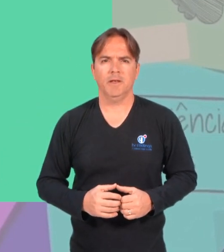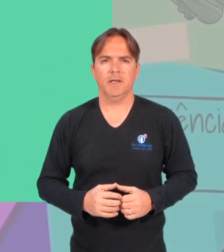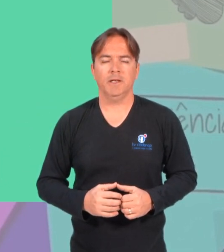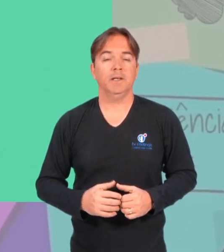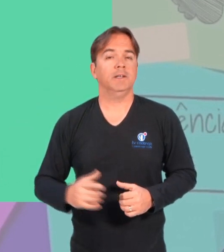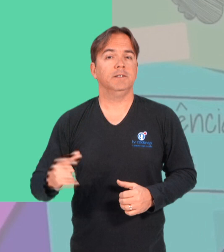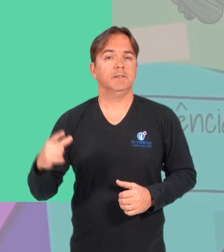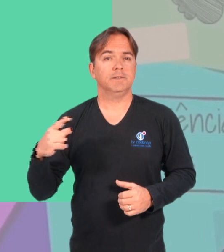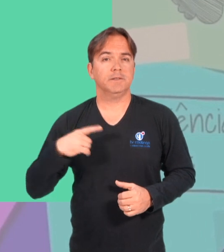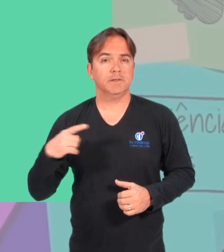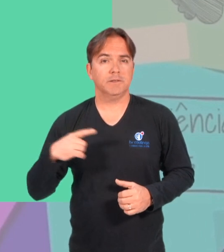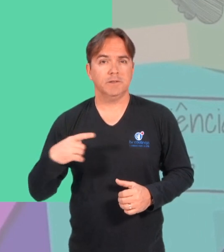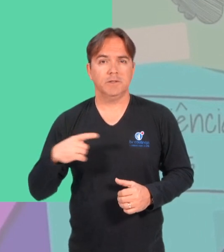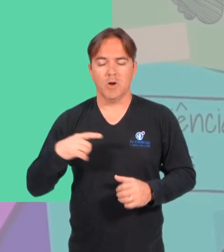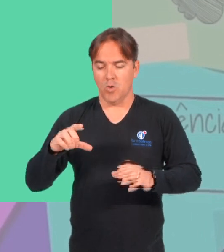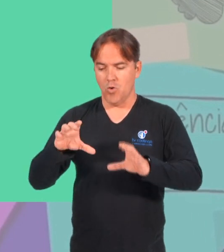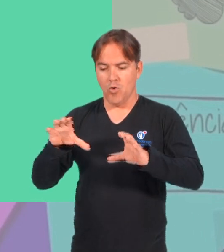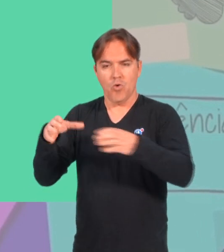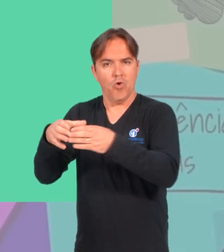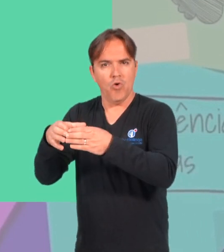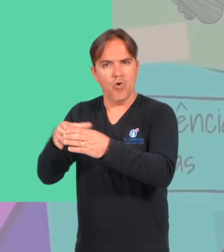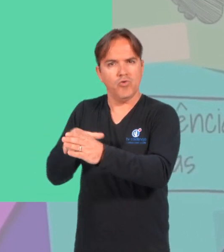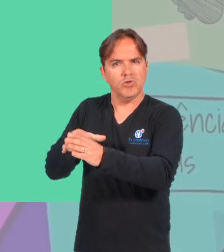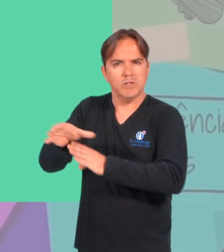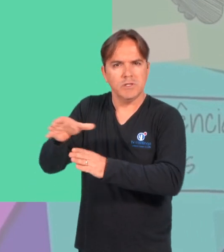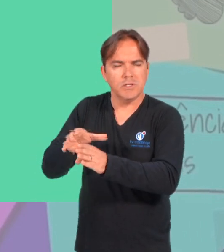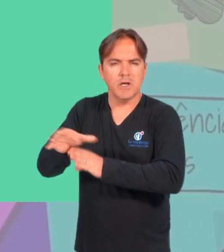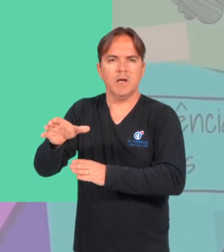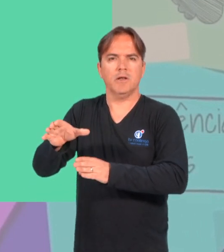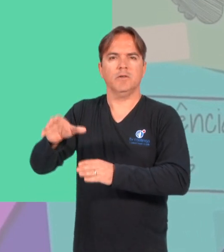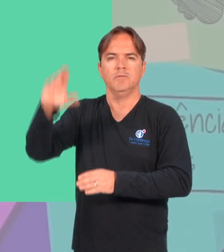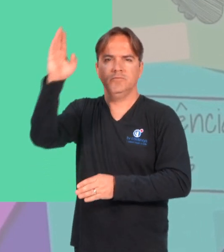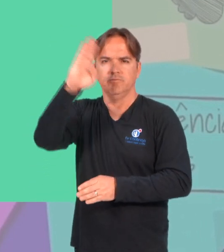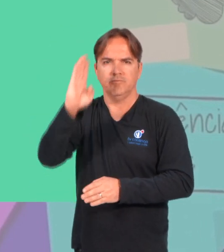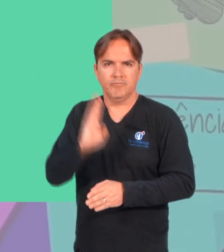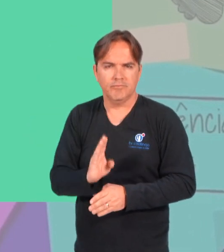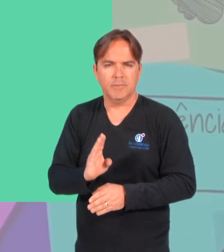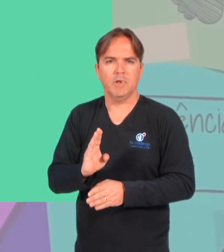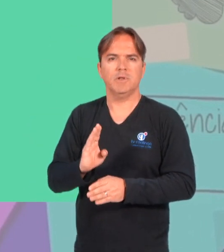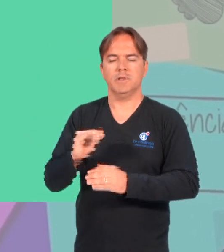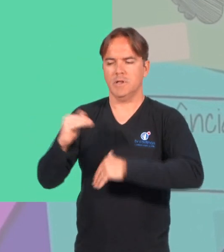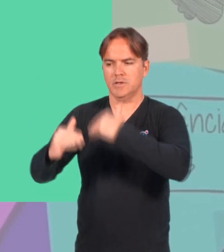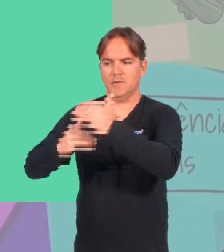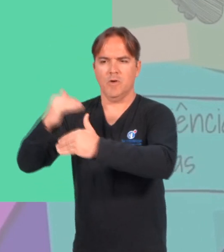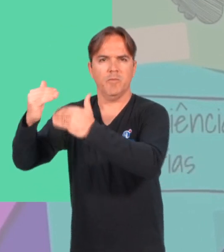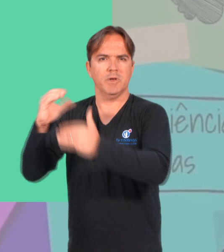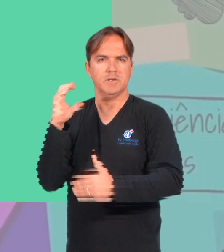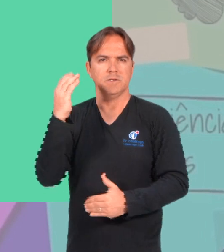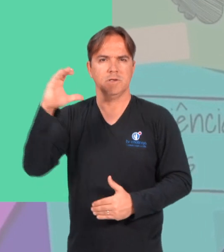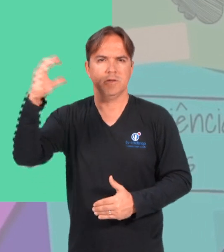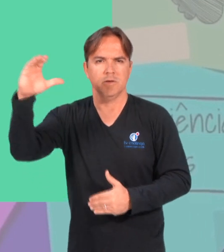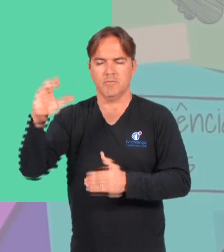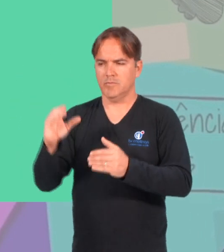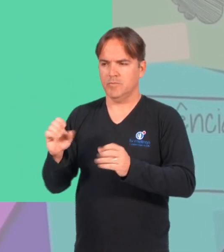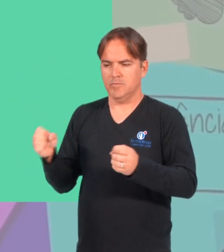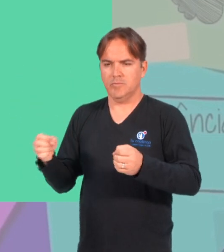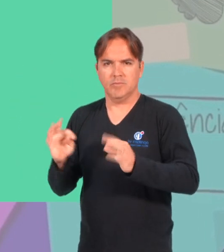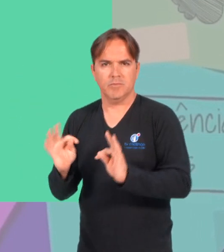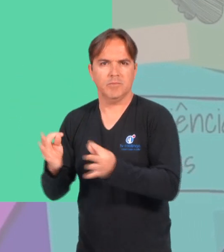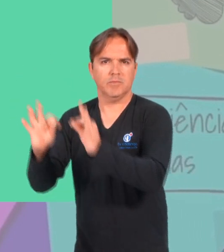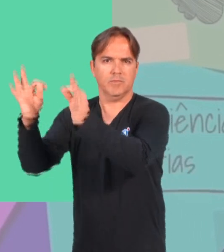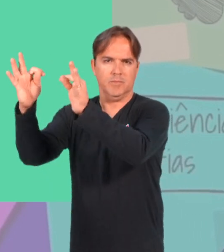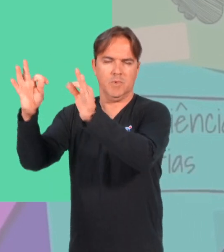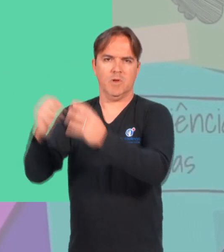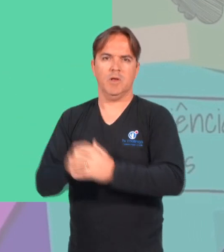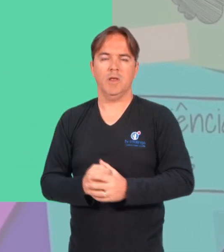Vale do São Francisco, por meio do Conselho Nacional de Desenvolvimento Científico e Tecnológico,